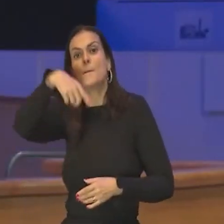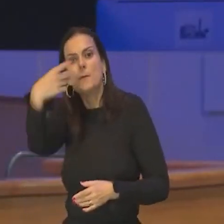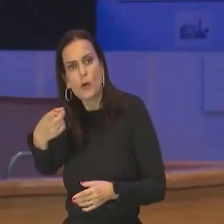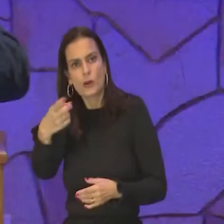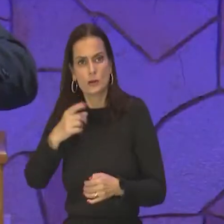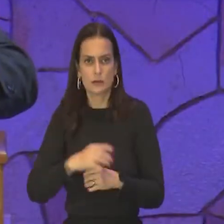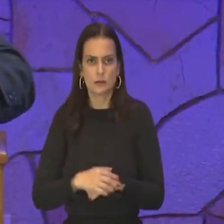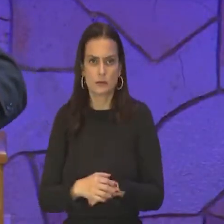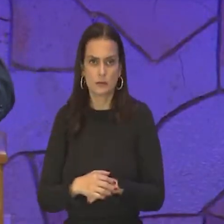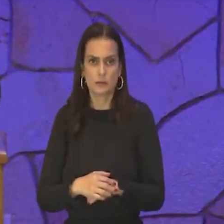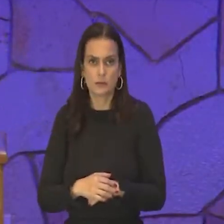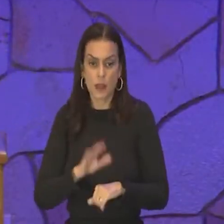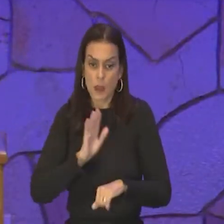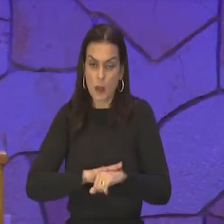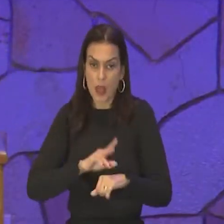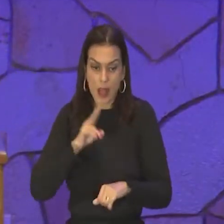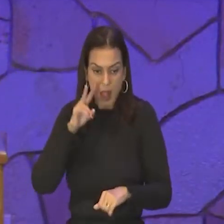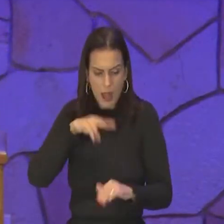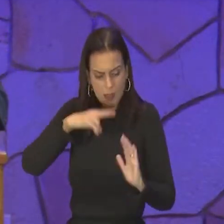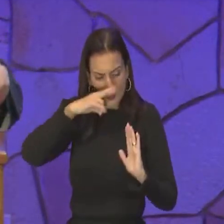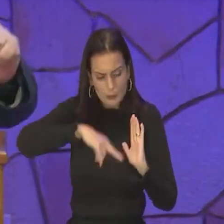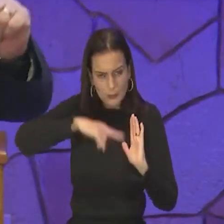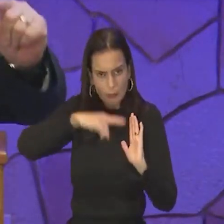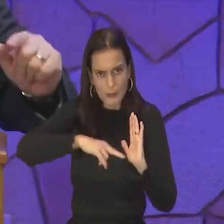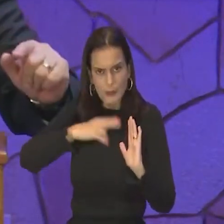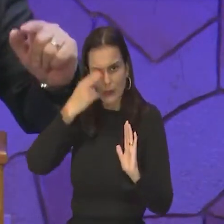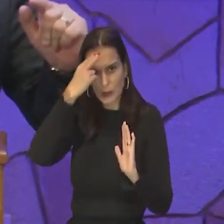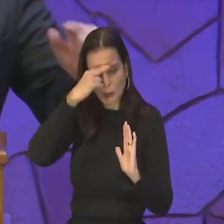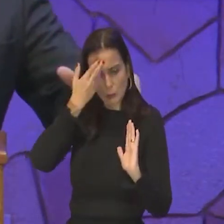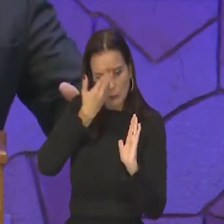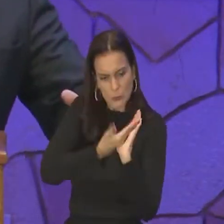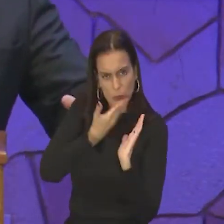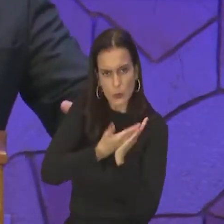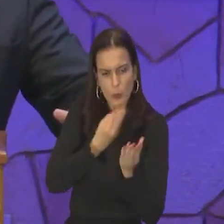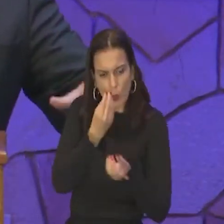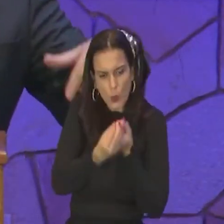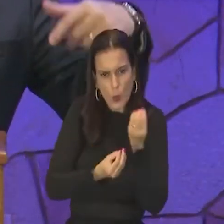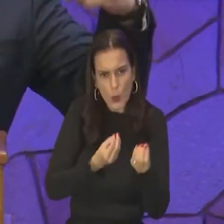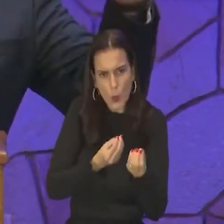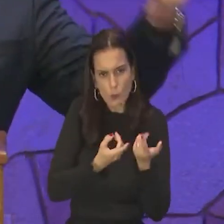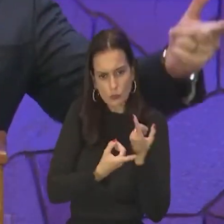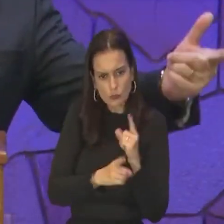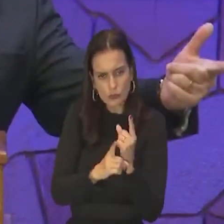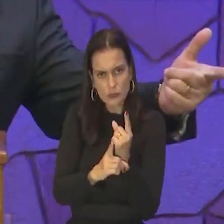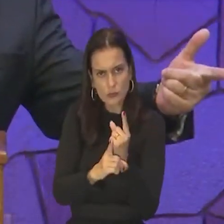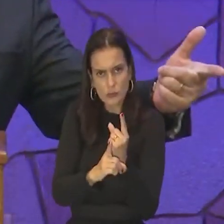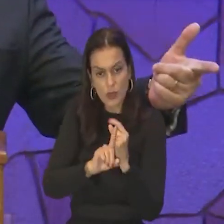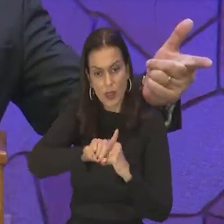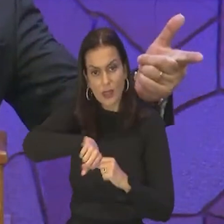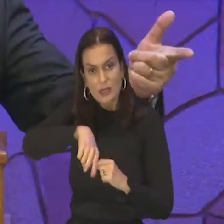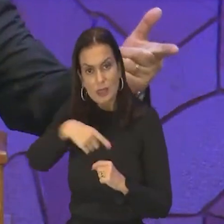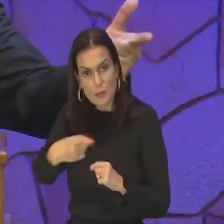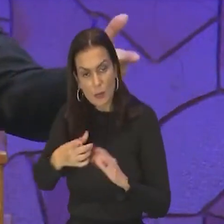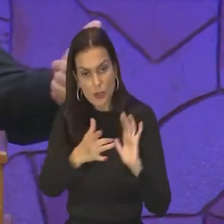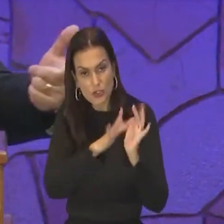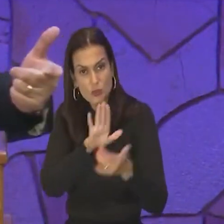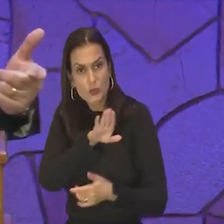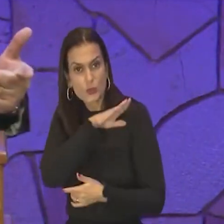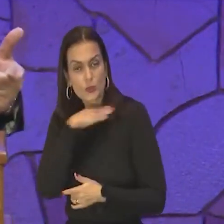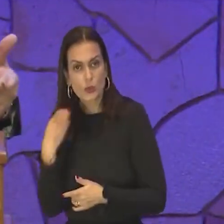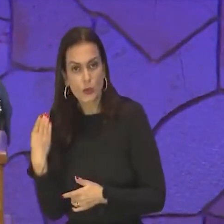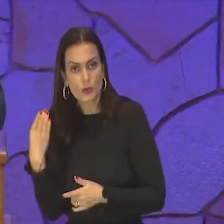E quando nós lemos a história, estudamos a história dos discípulos pós-morte de Cristo,